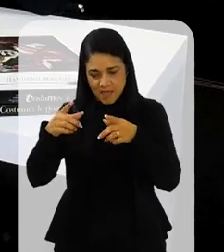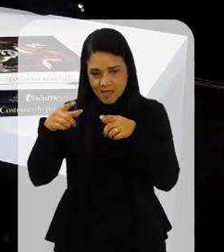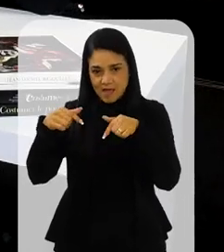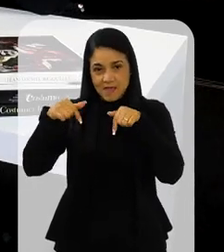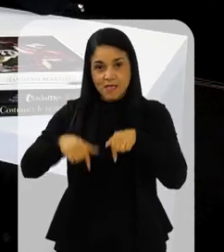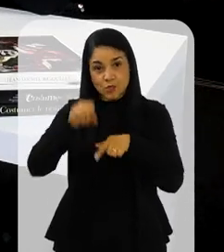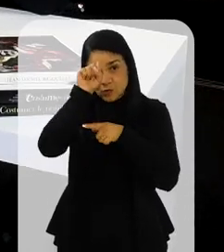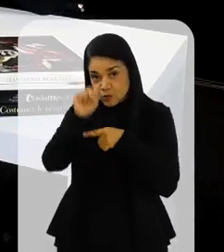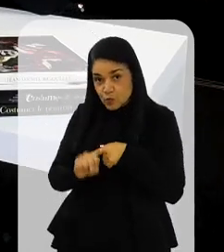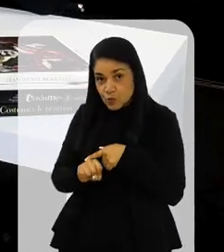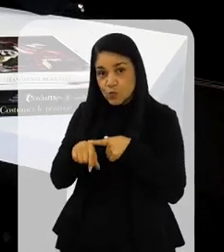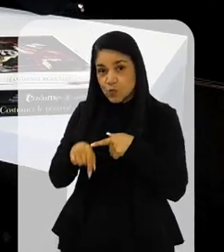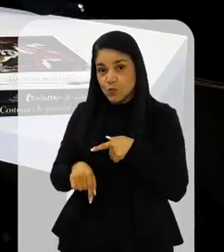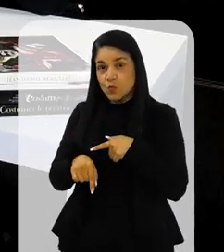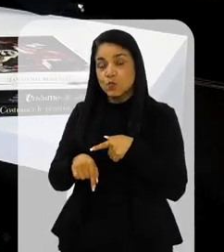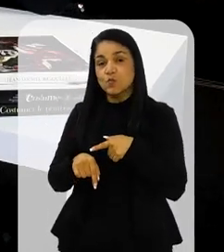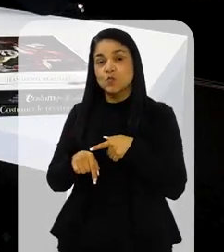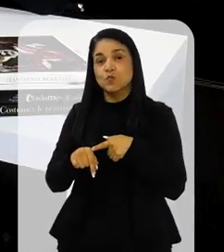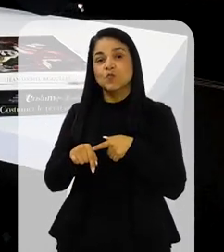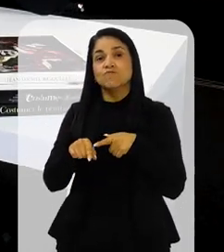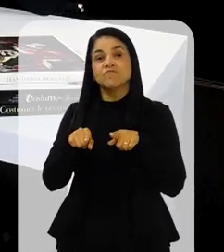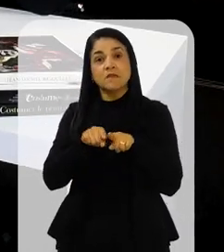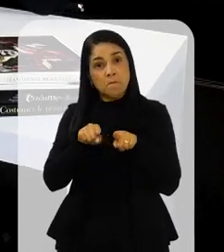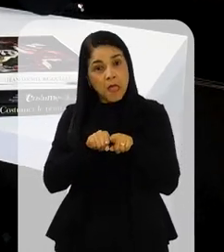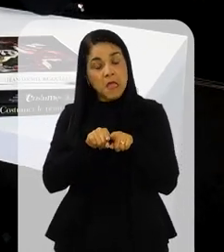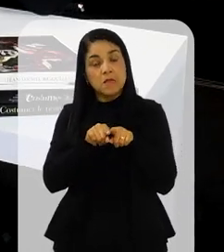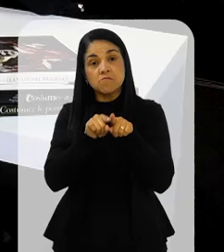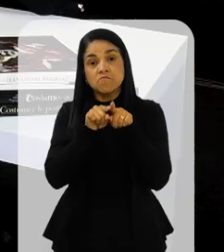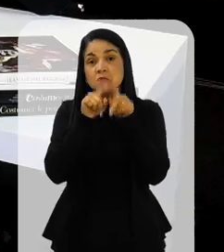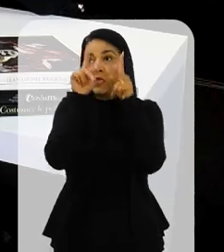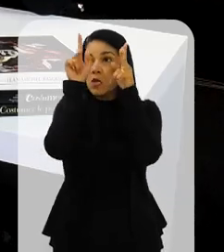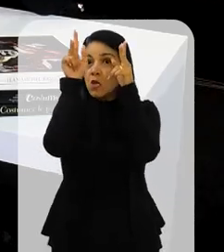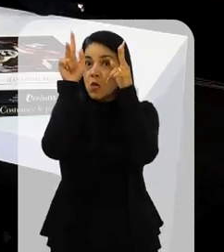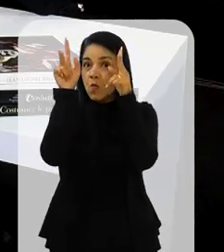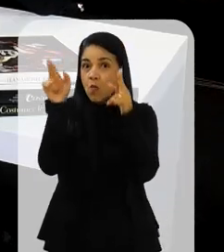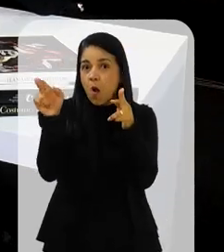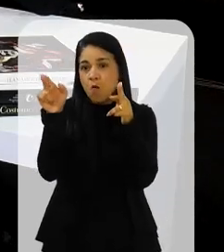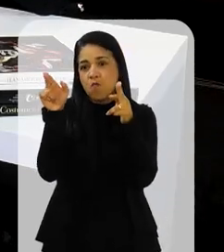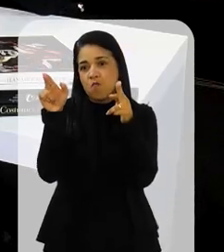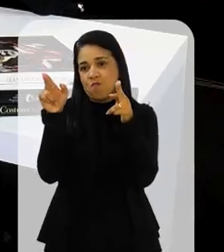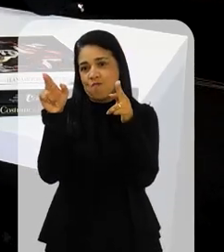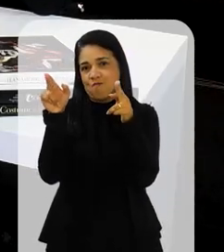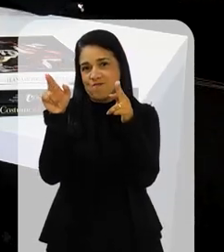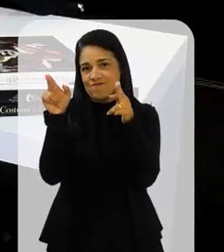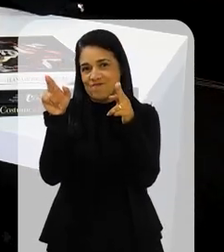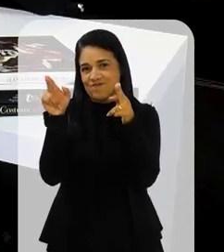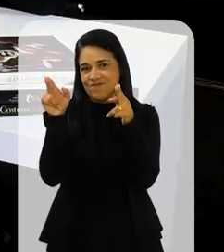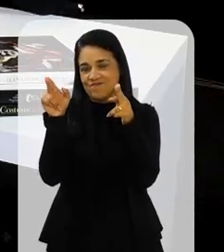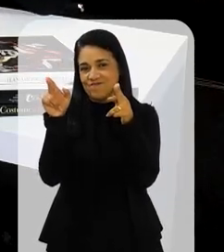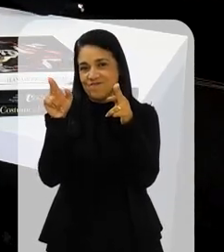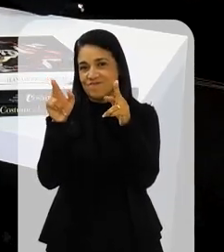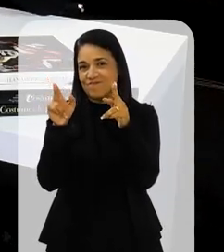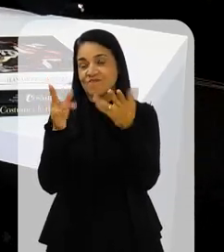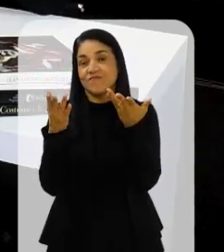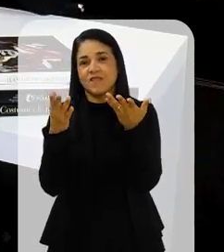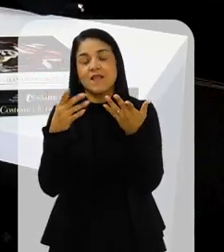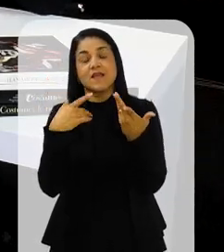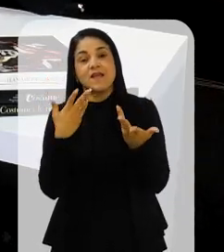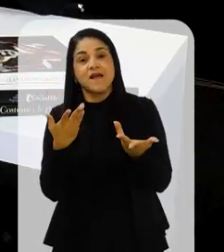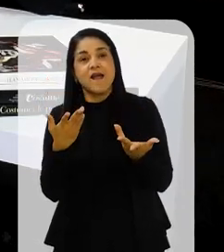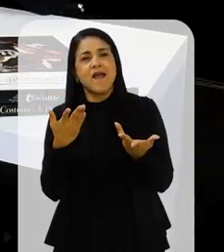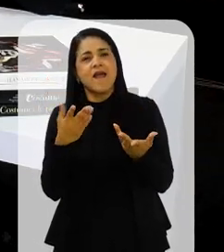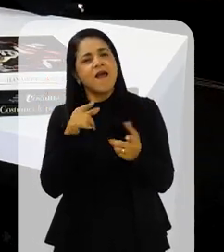né? Que as pessoas realmente se posicionam como se fossem moradores da ilha. Não, é isso, é aquele, é isso, é